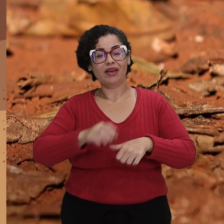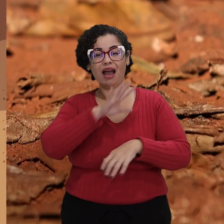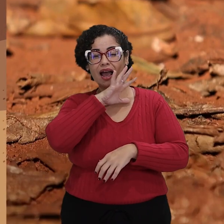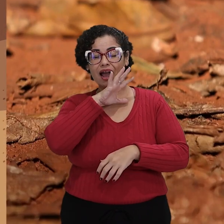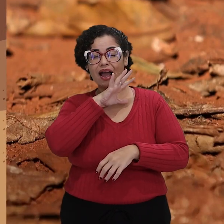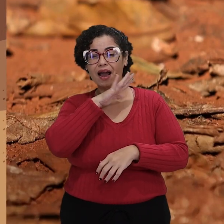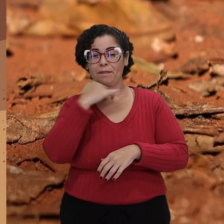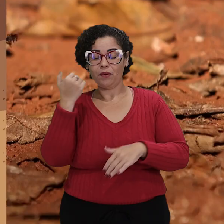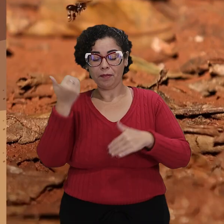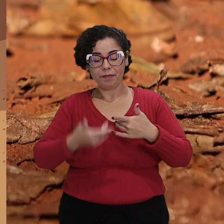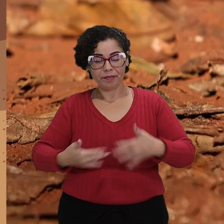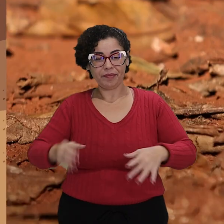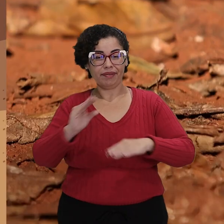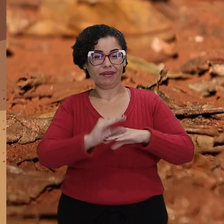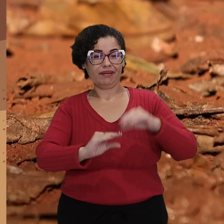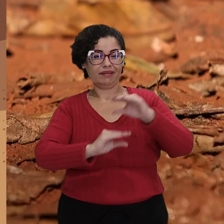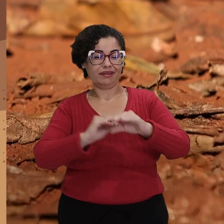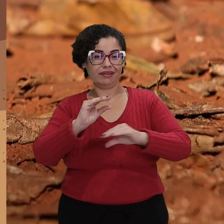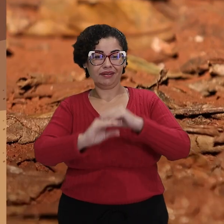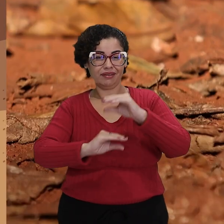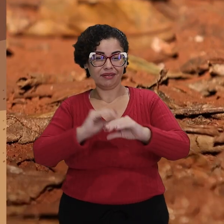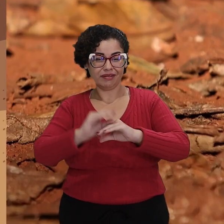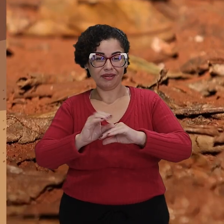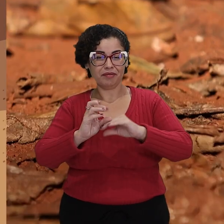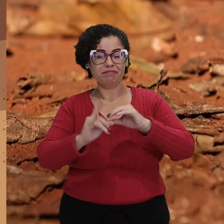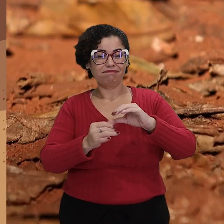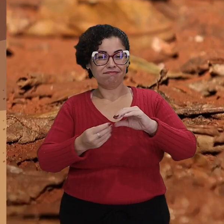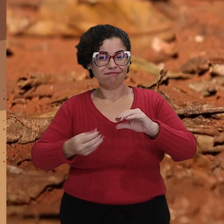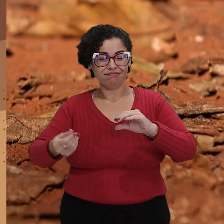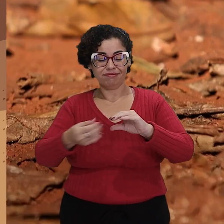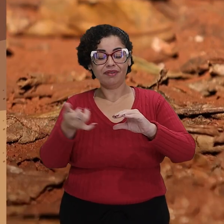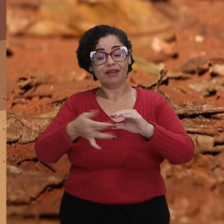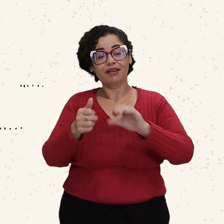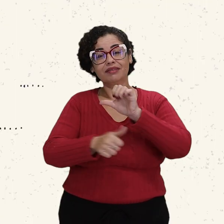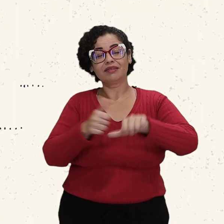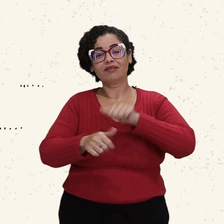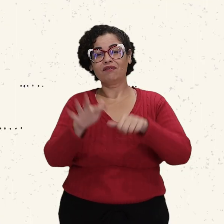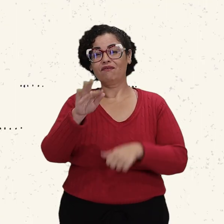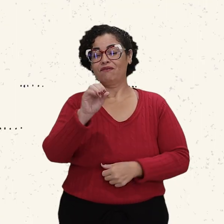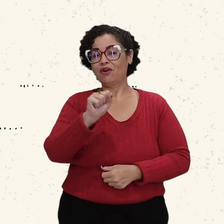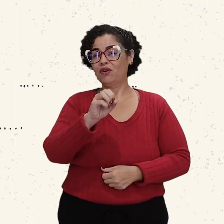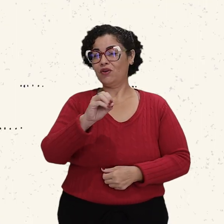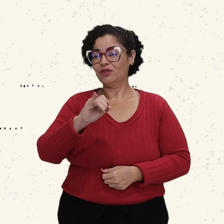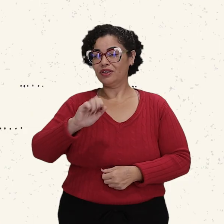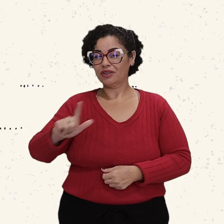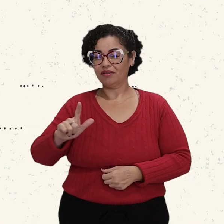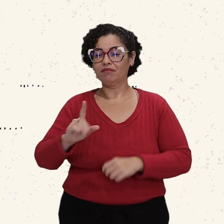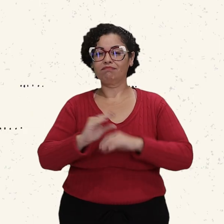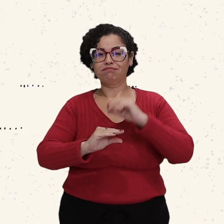rapidamente soterrado por sedimentos, ele pode se transformar em fóssil. Ao longo do tempo, os sedimentos